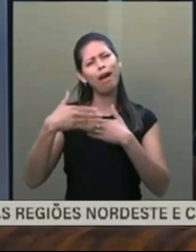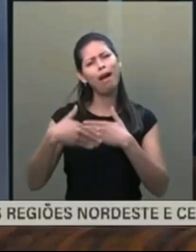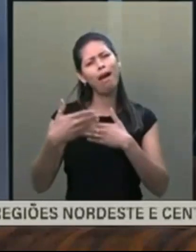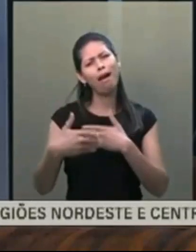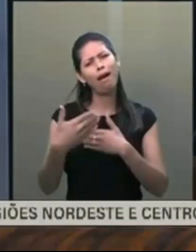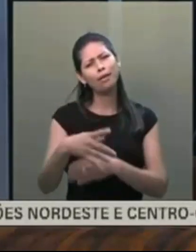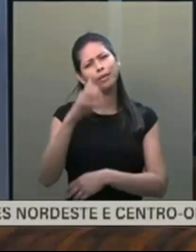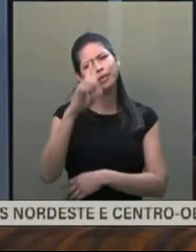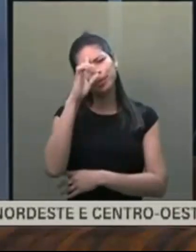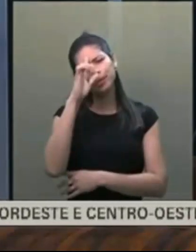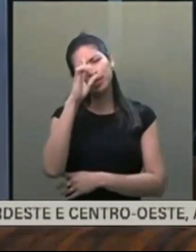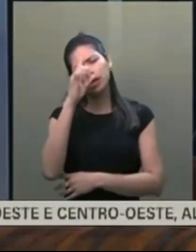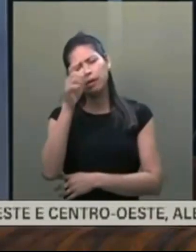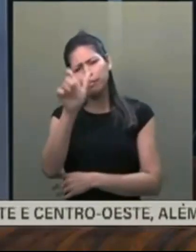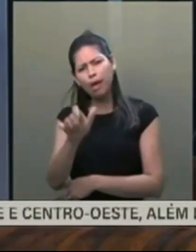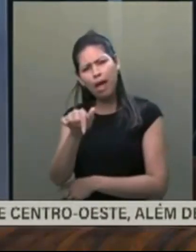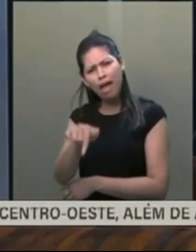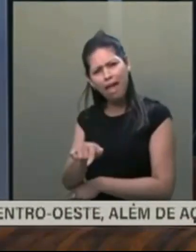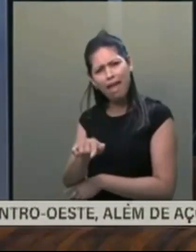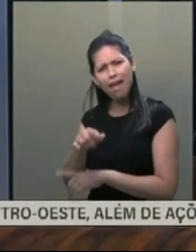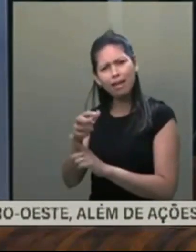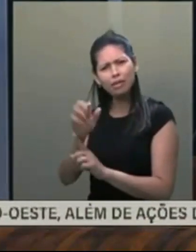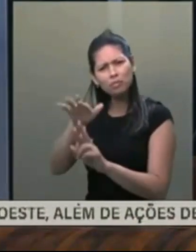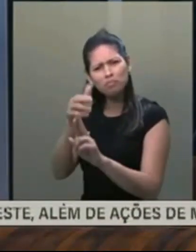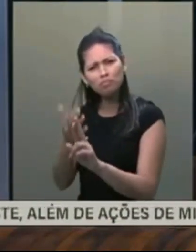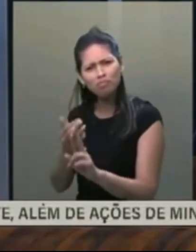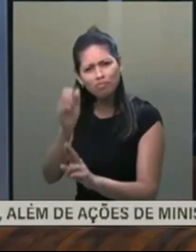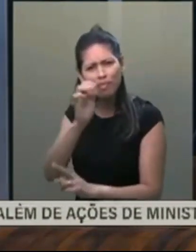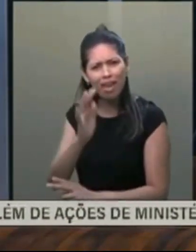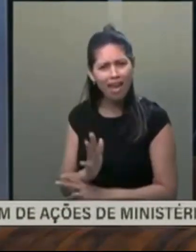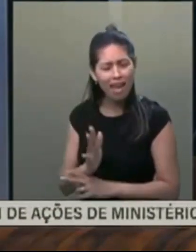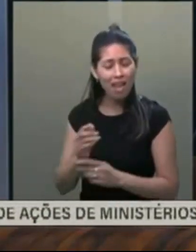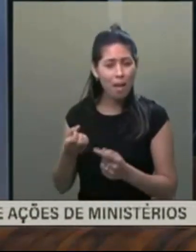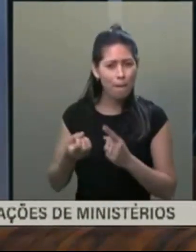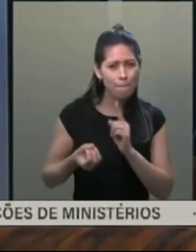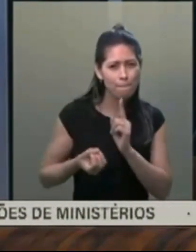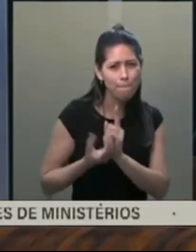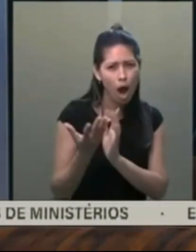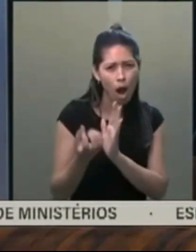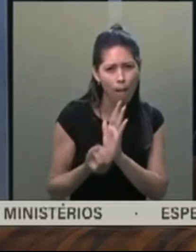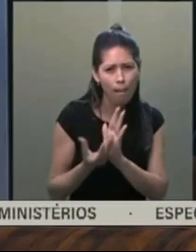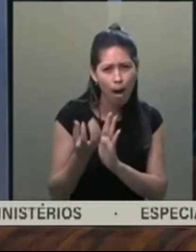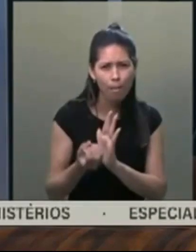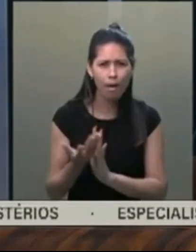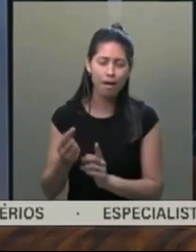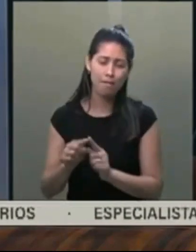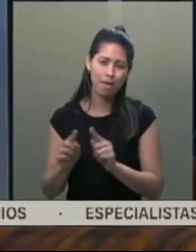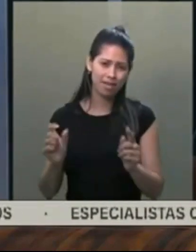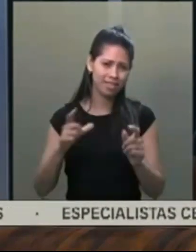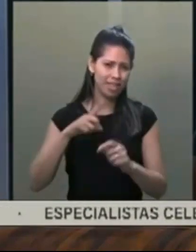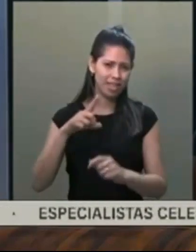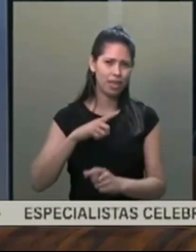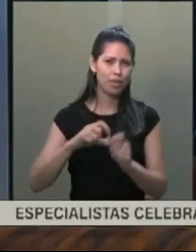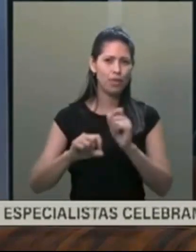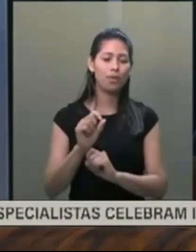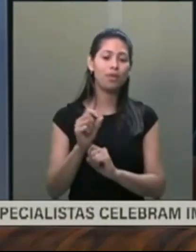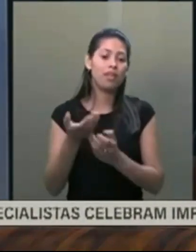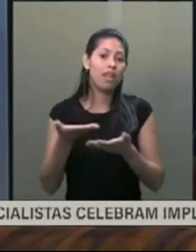tolhida dos parlamentares brasileiros. Existe um ponto de convergência nesse processo